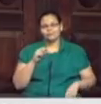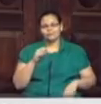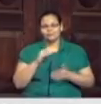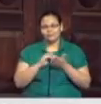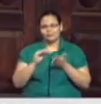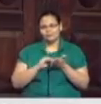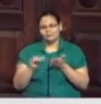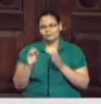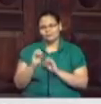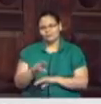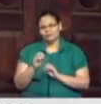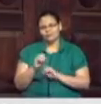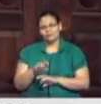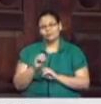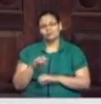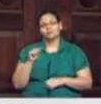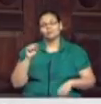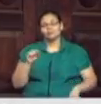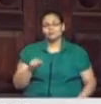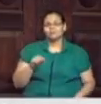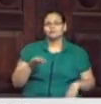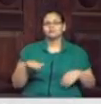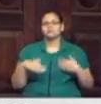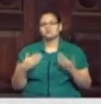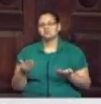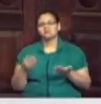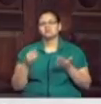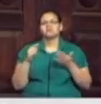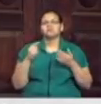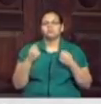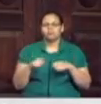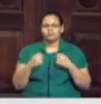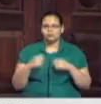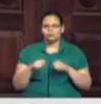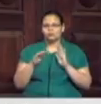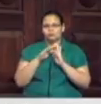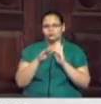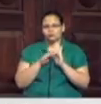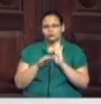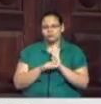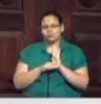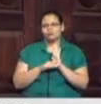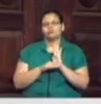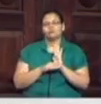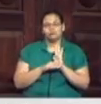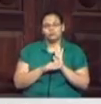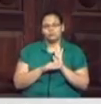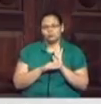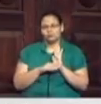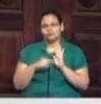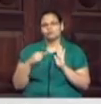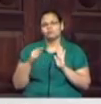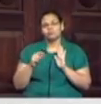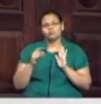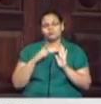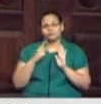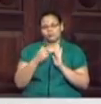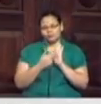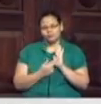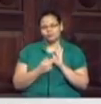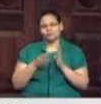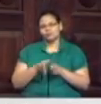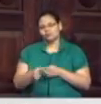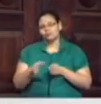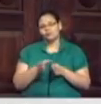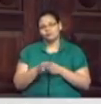de Educação explicitasse quais são os critérios, quais são os conceitos, quais são os parâmetros que estão